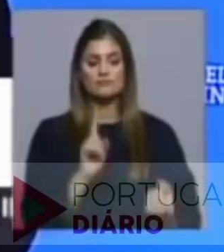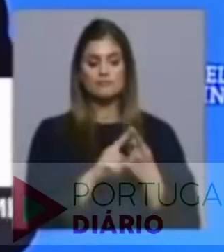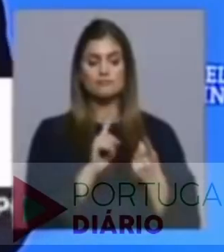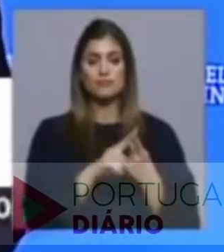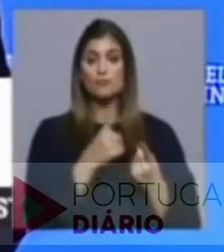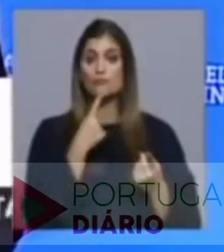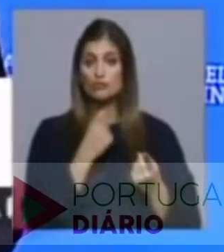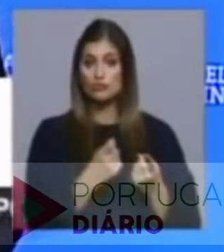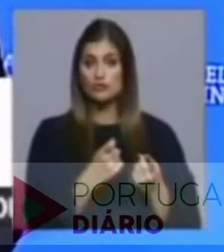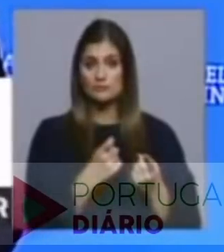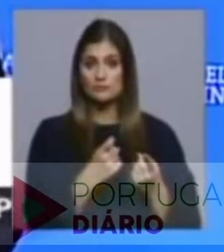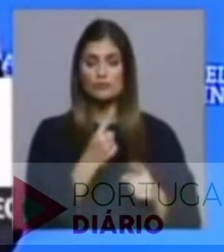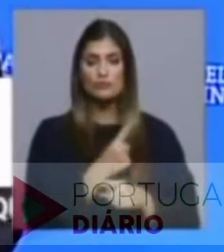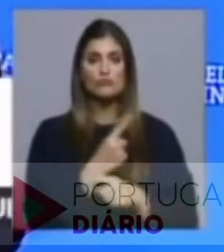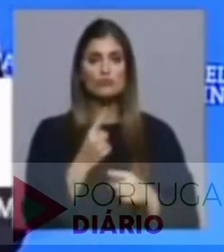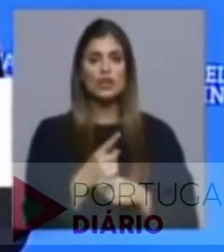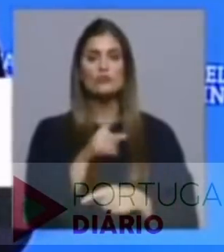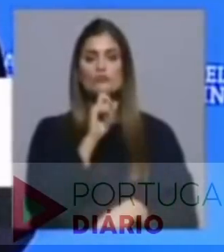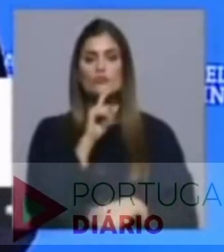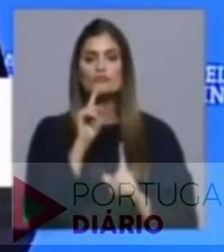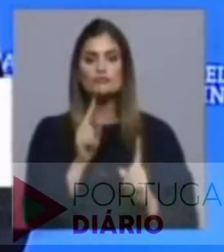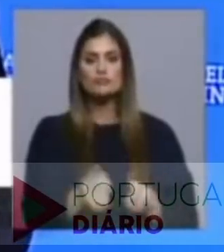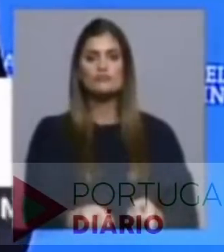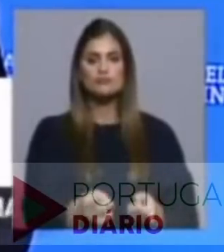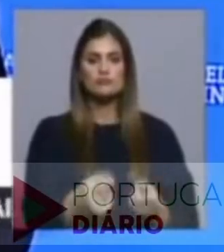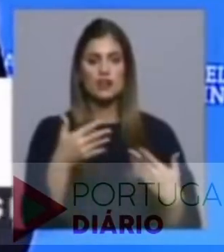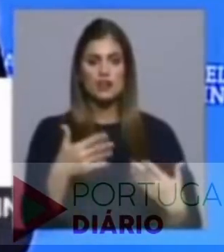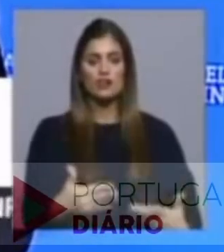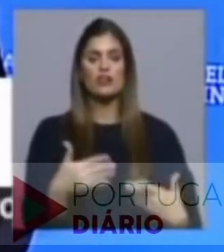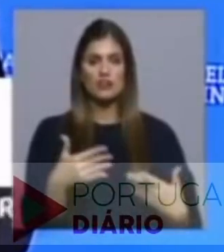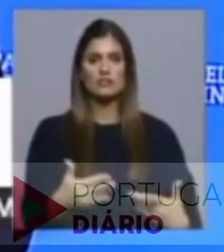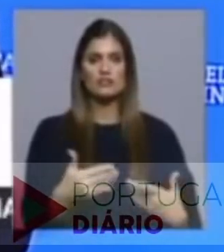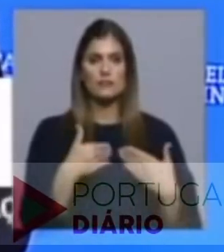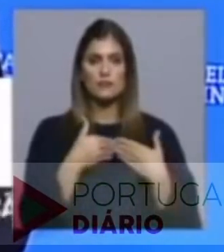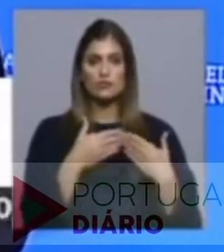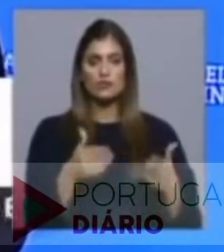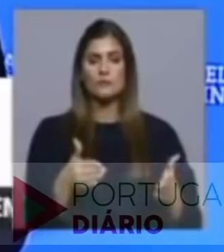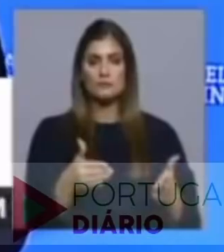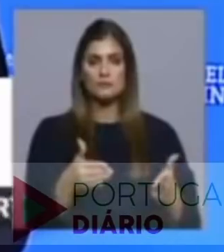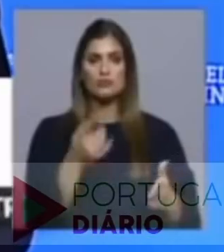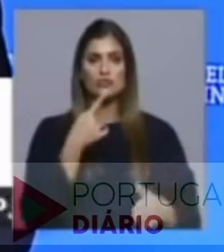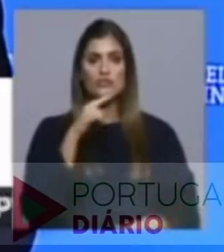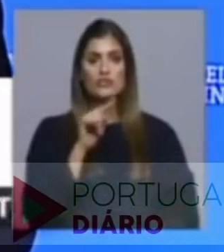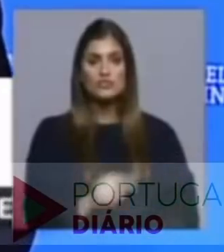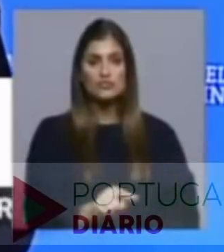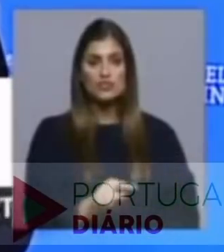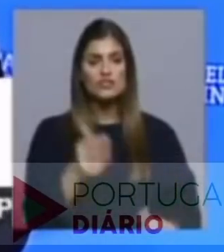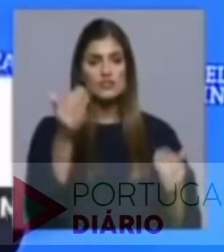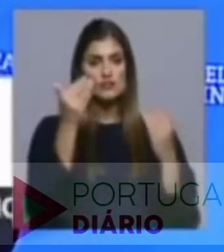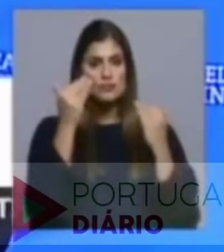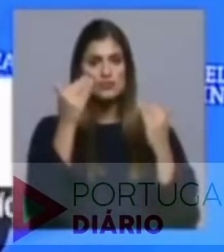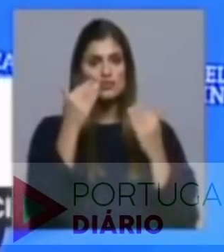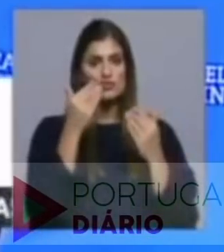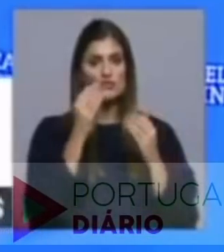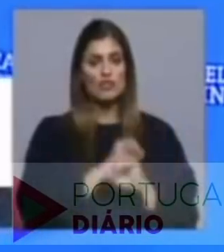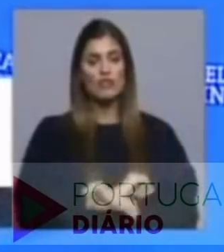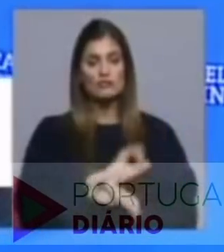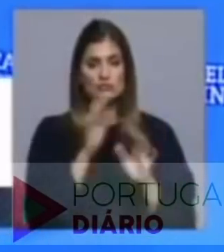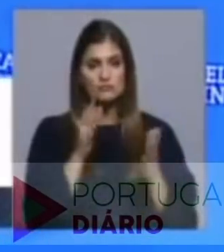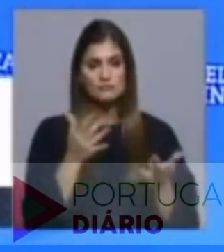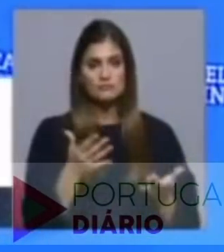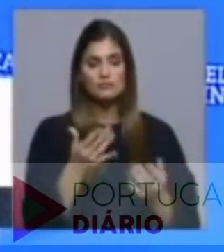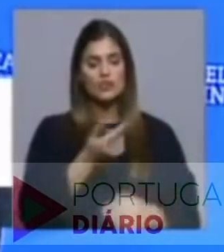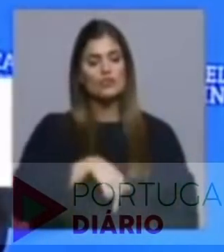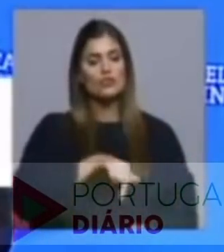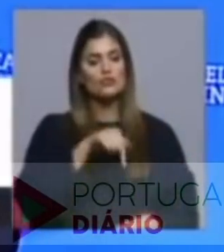primeira pergunta, porquê é que podemos iniciar agora a reabertura? Os dados são muito claros.